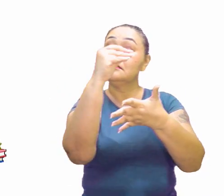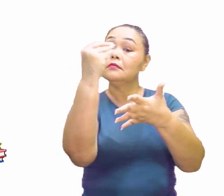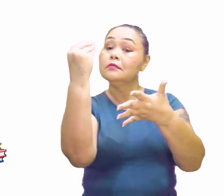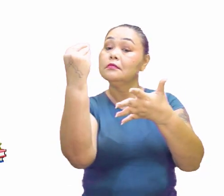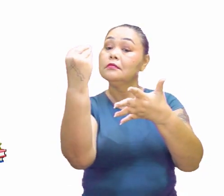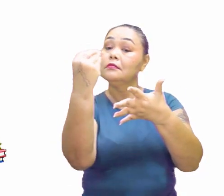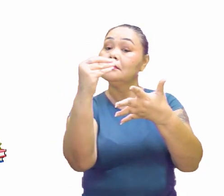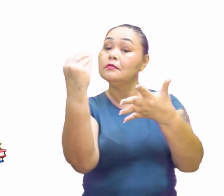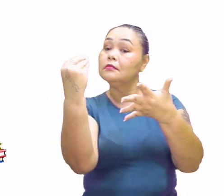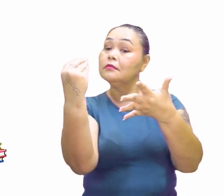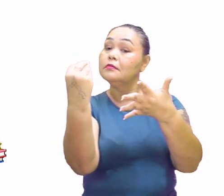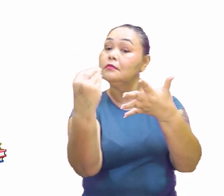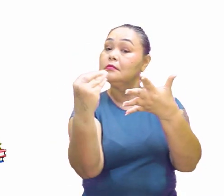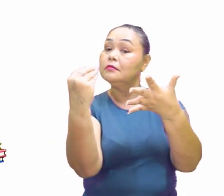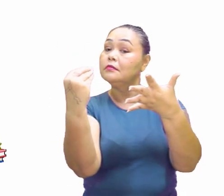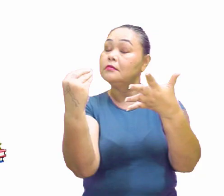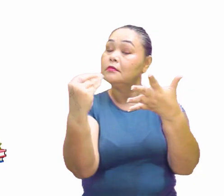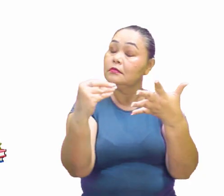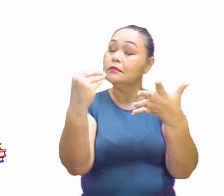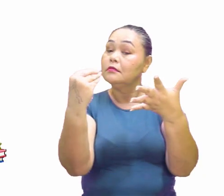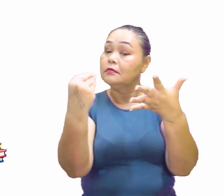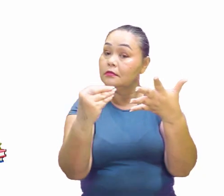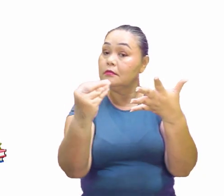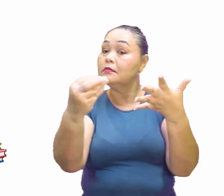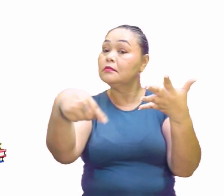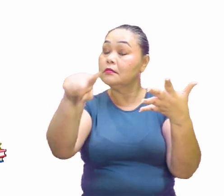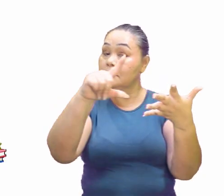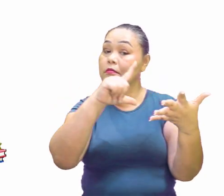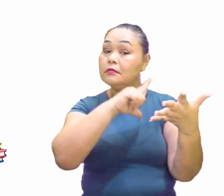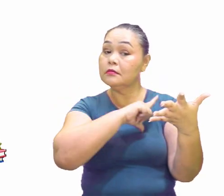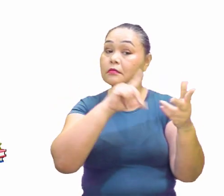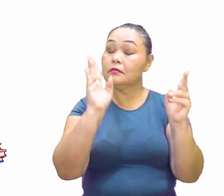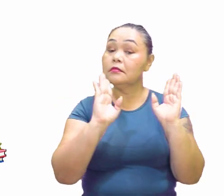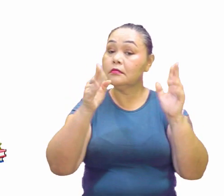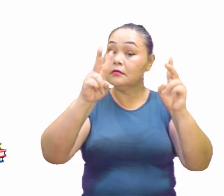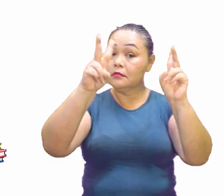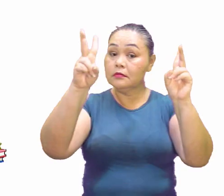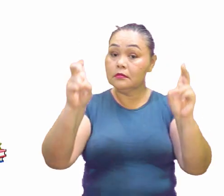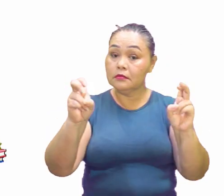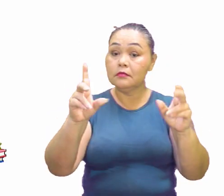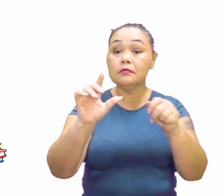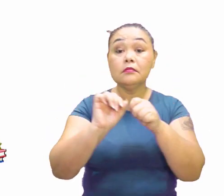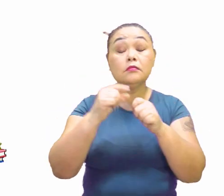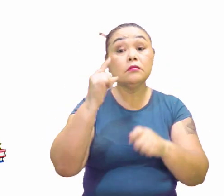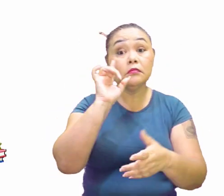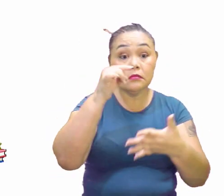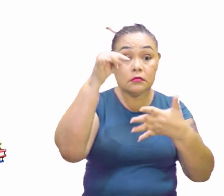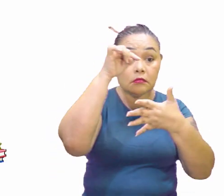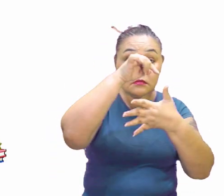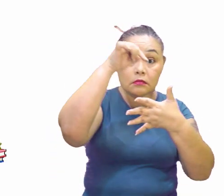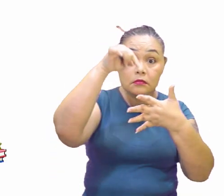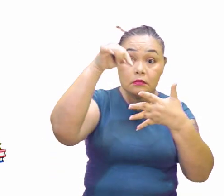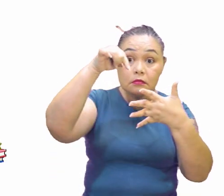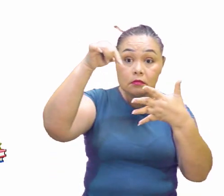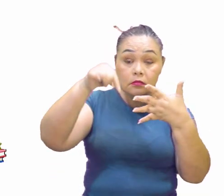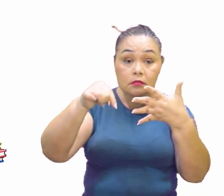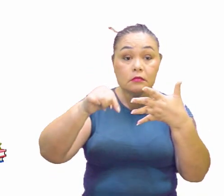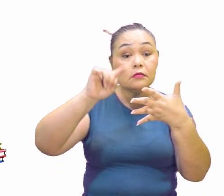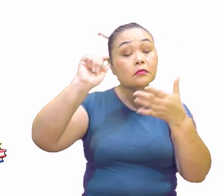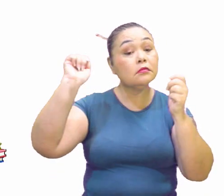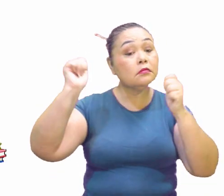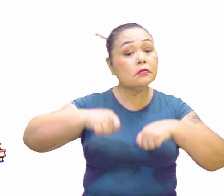vários argumentos que você, estudante, possui sobre o assunto abordado um a um. Assim